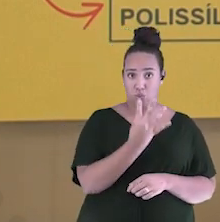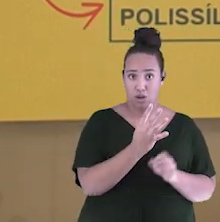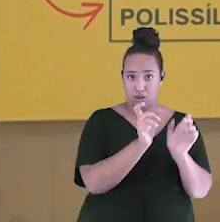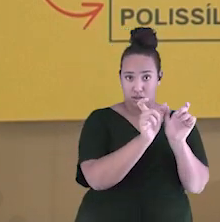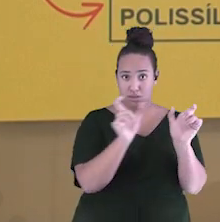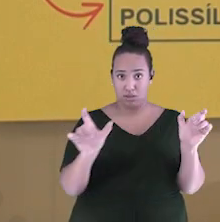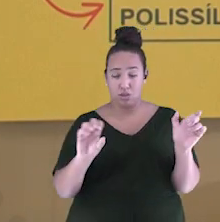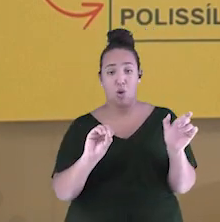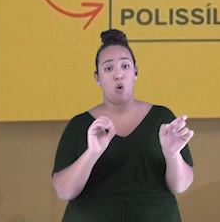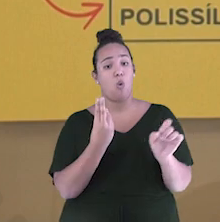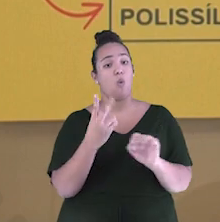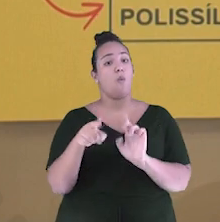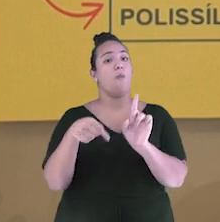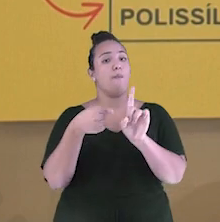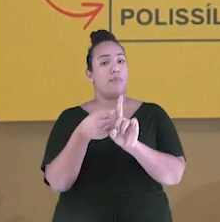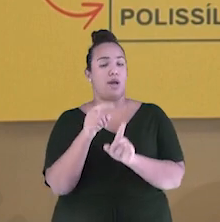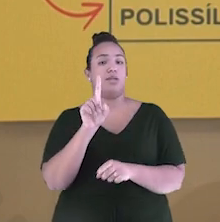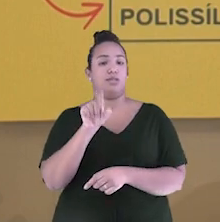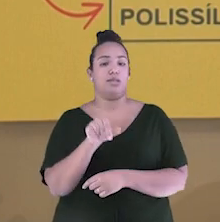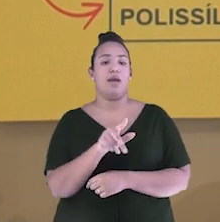como polissílabas.